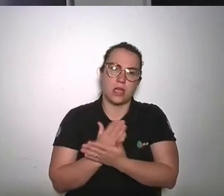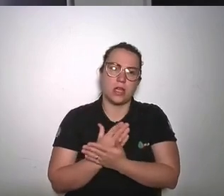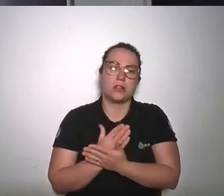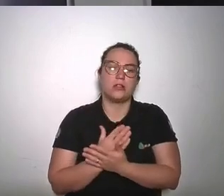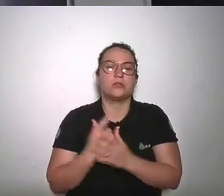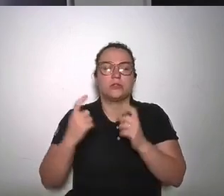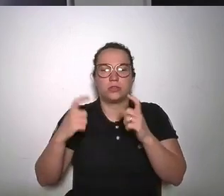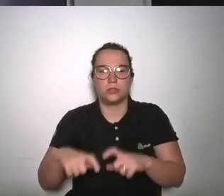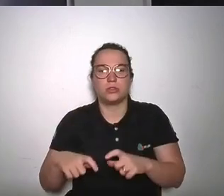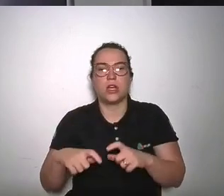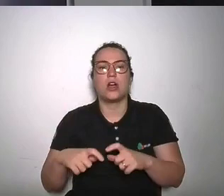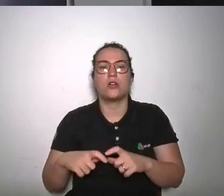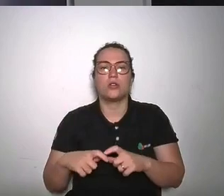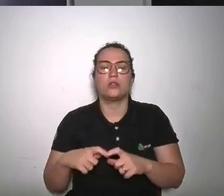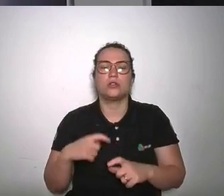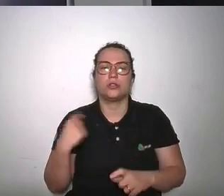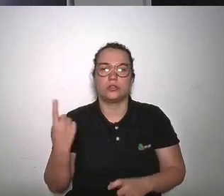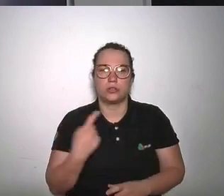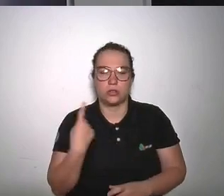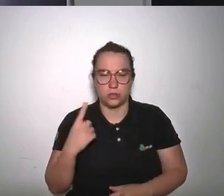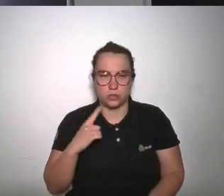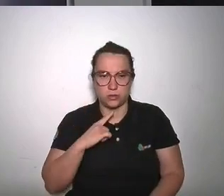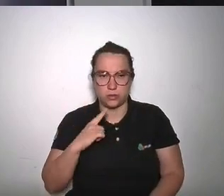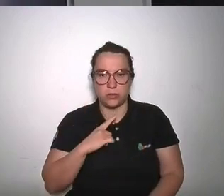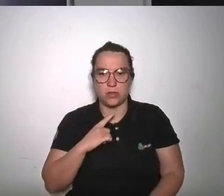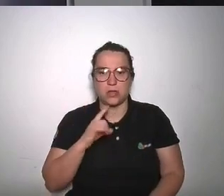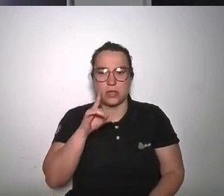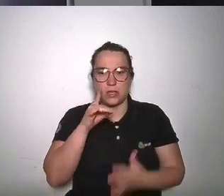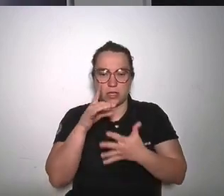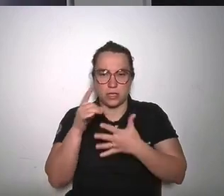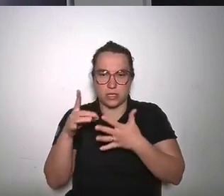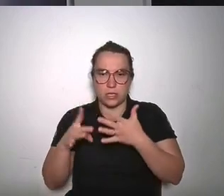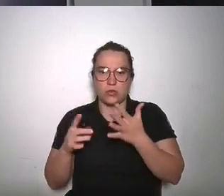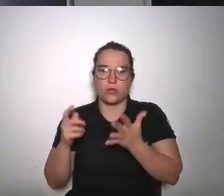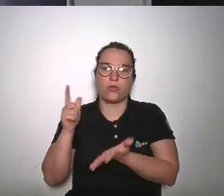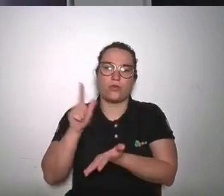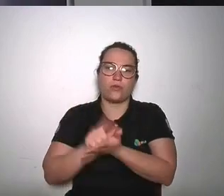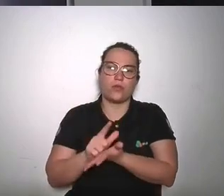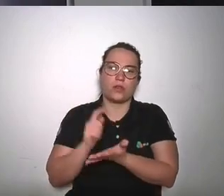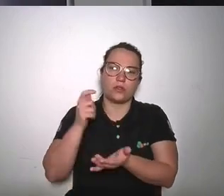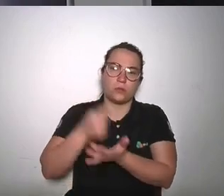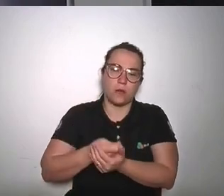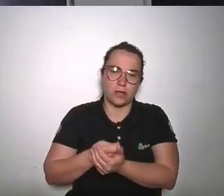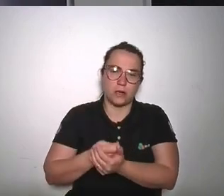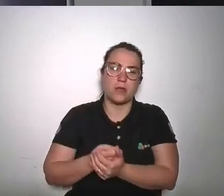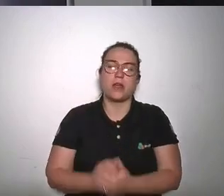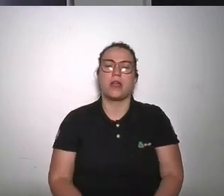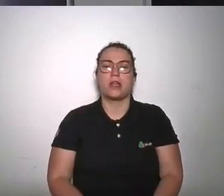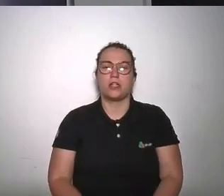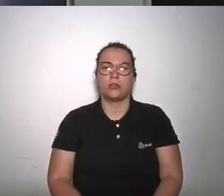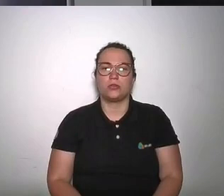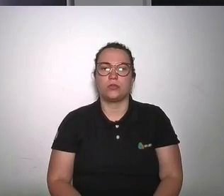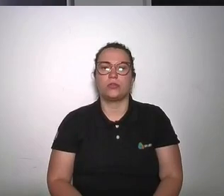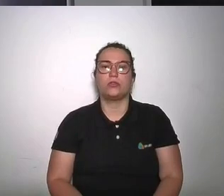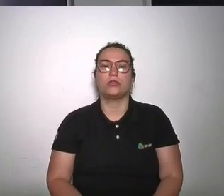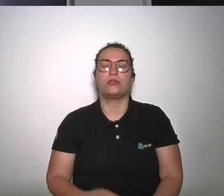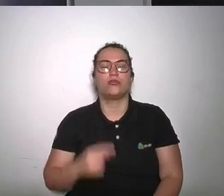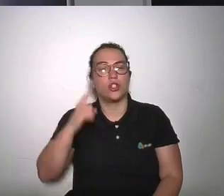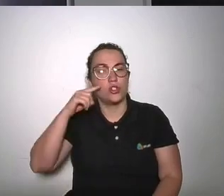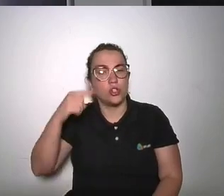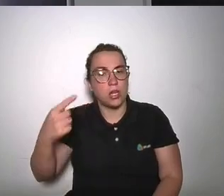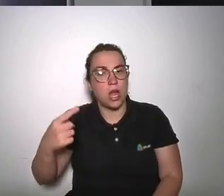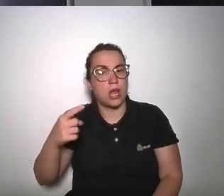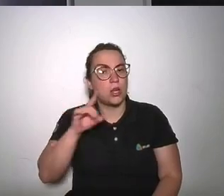estar distribuídos e destrinchados item a item, folha de pagamento, encargos, diárias, um por